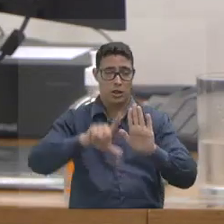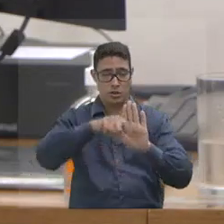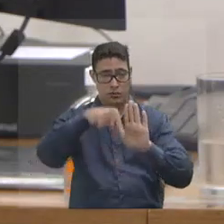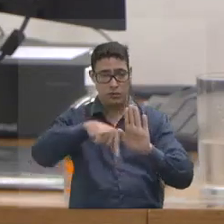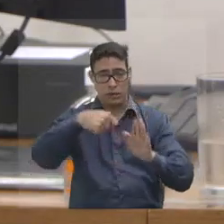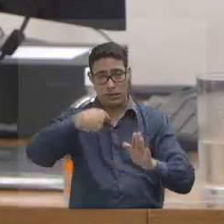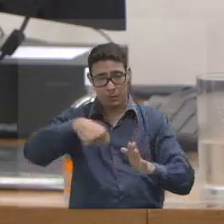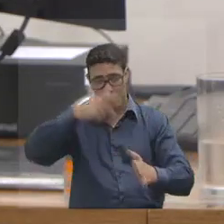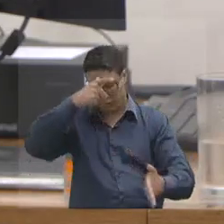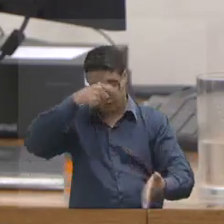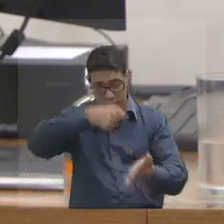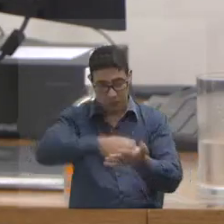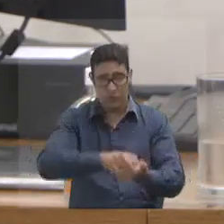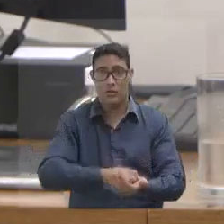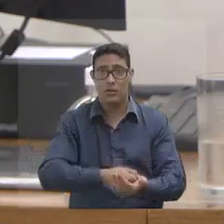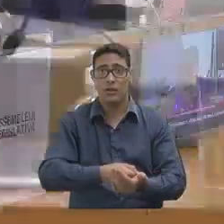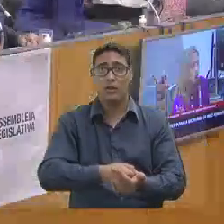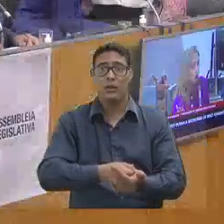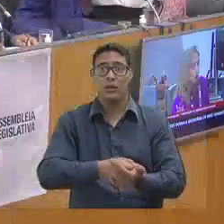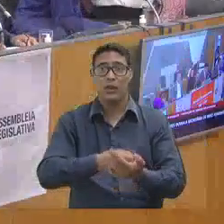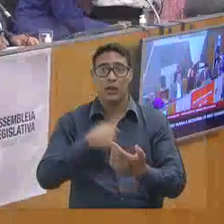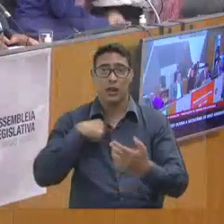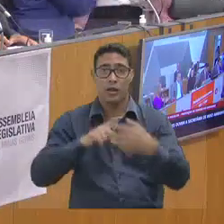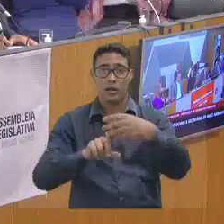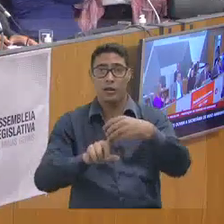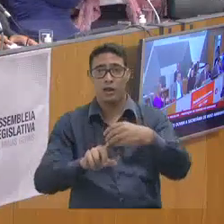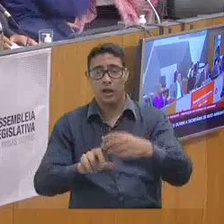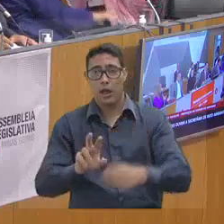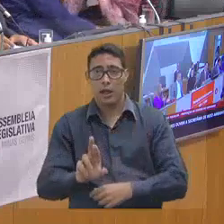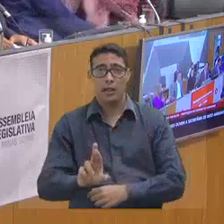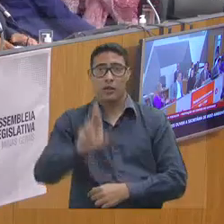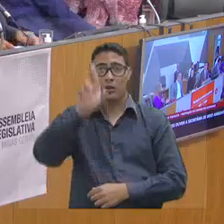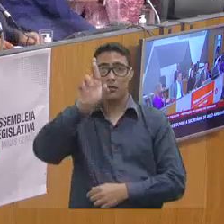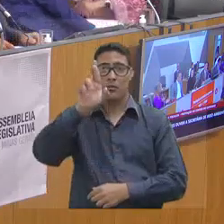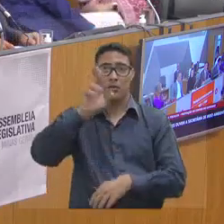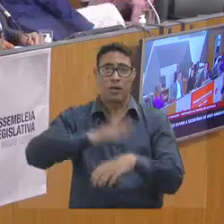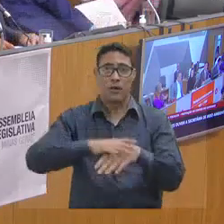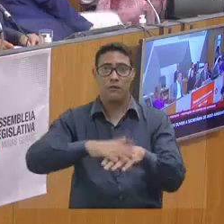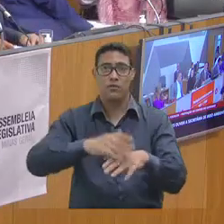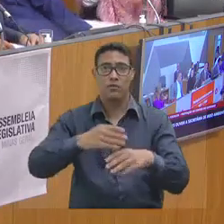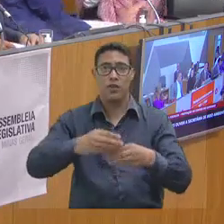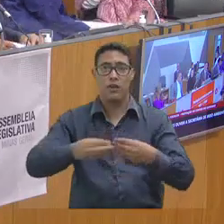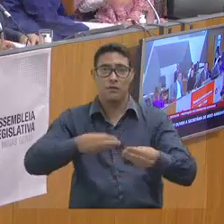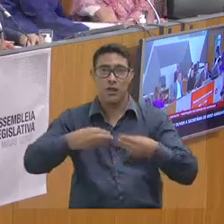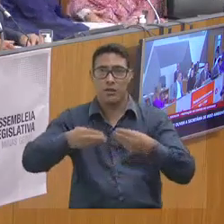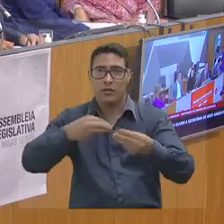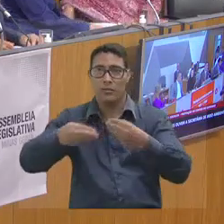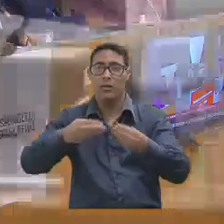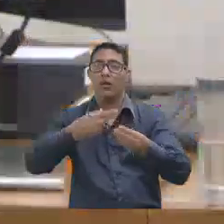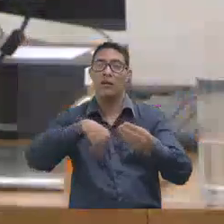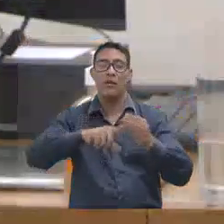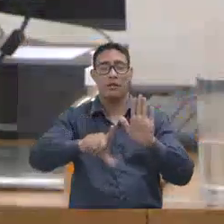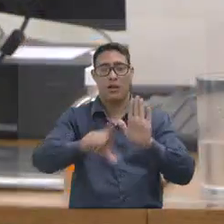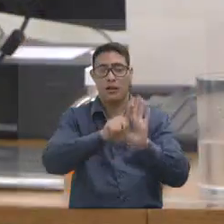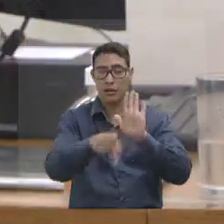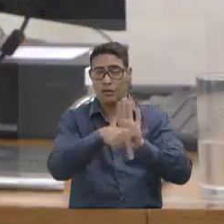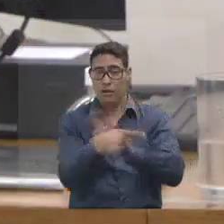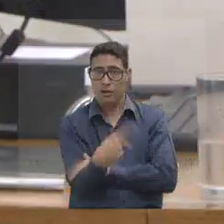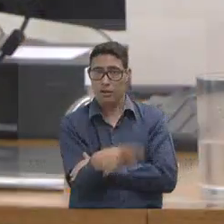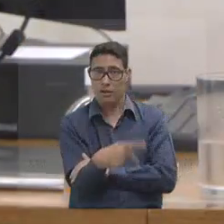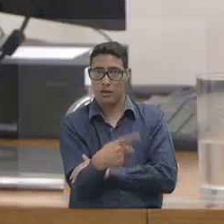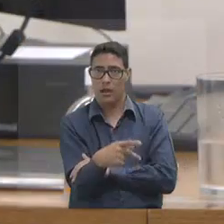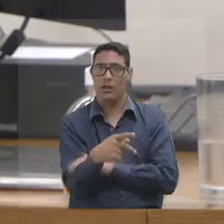flexibilizar uma lei estadual o governo com o ministério público não é a função nem do governo nem do Ministério Público